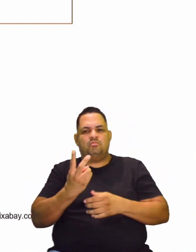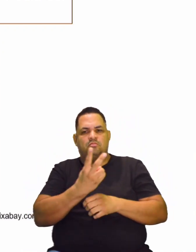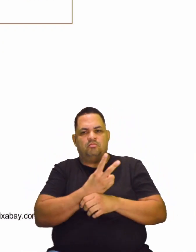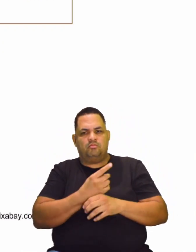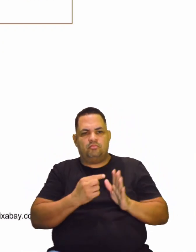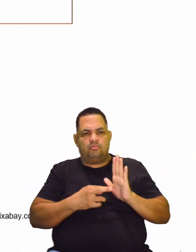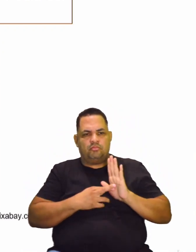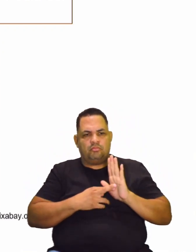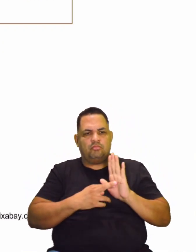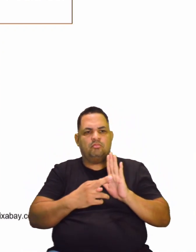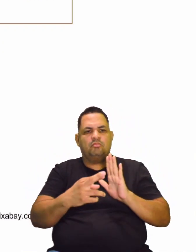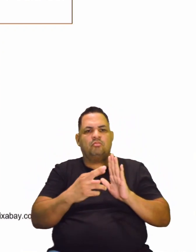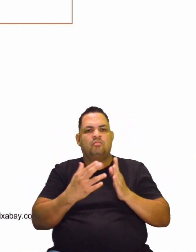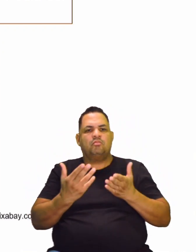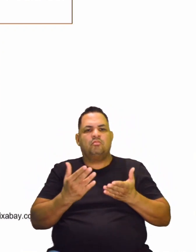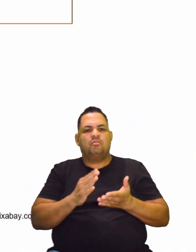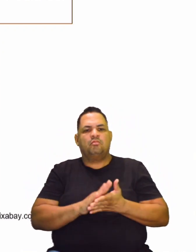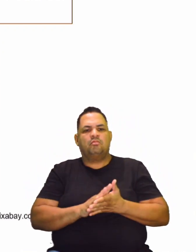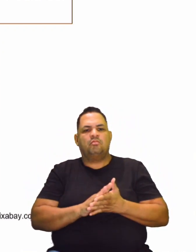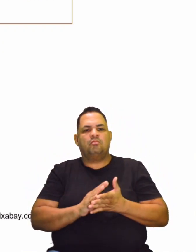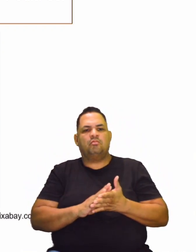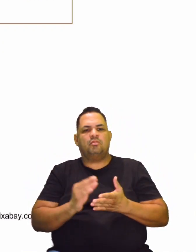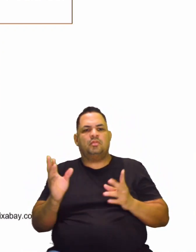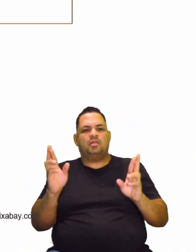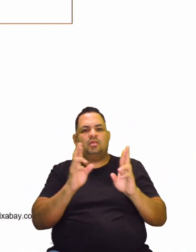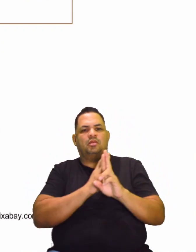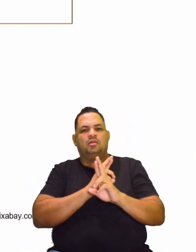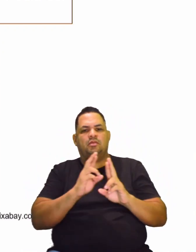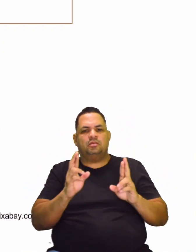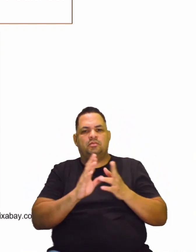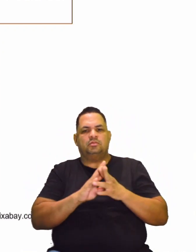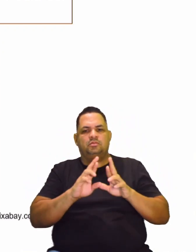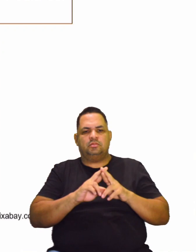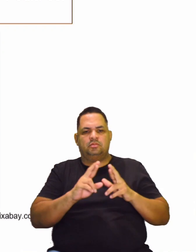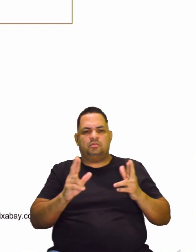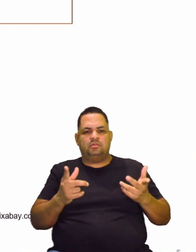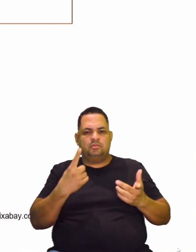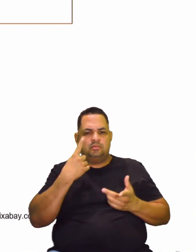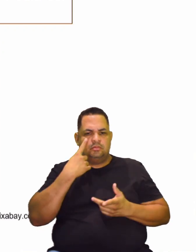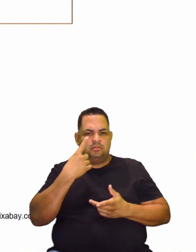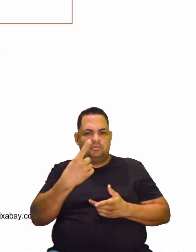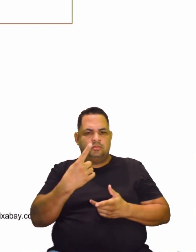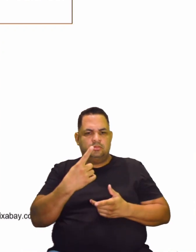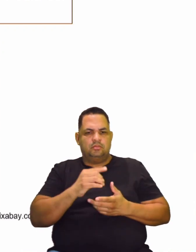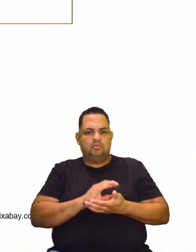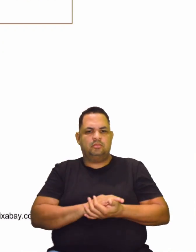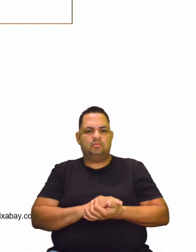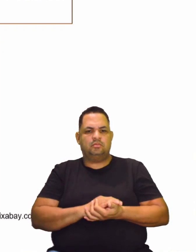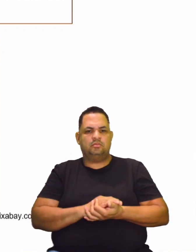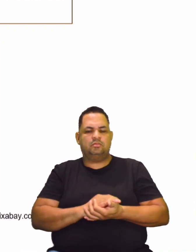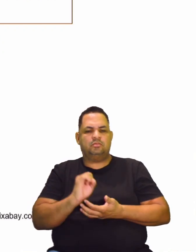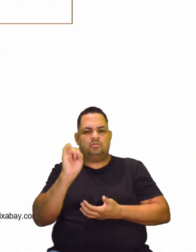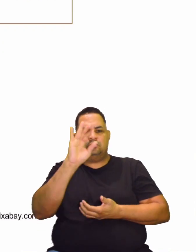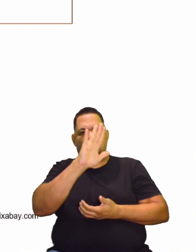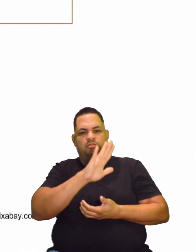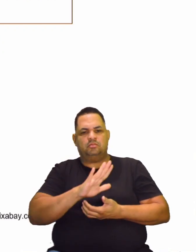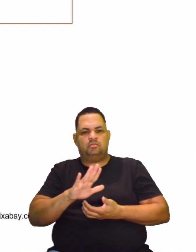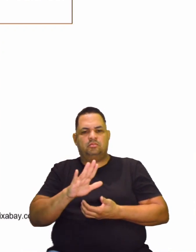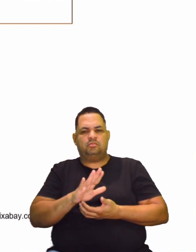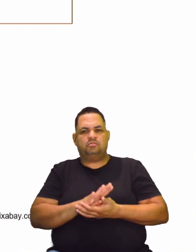sempre representar, né, as interações entre as esculturas, como nós podemos observar nesta imagem